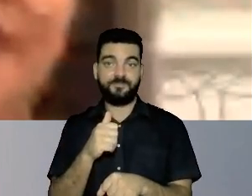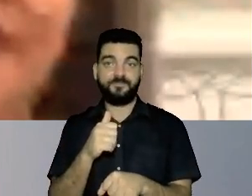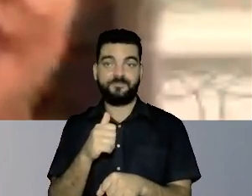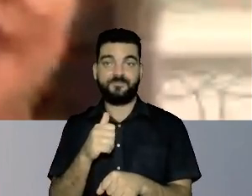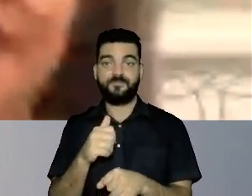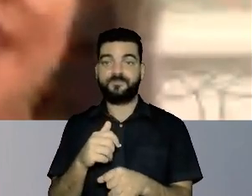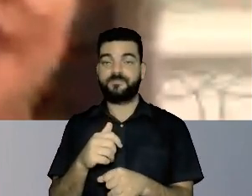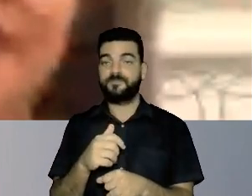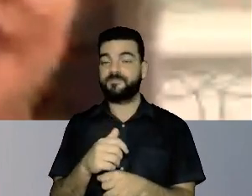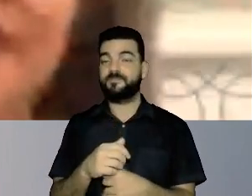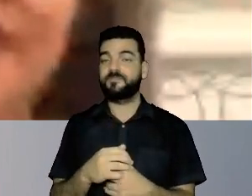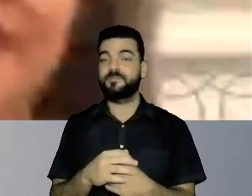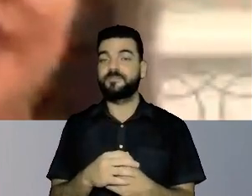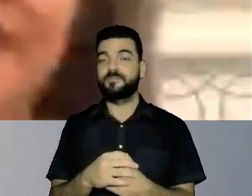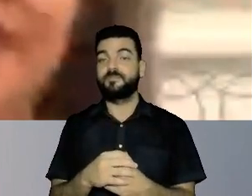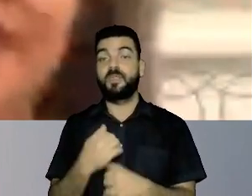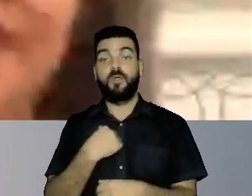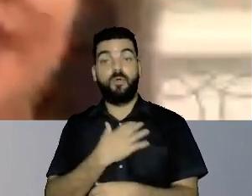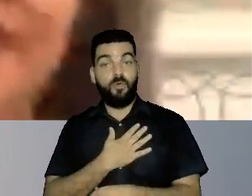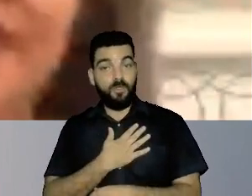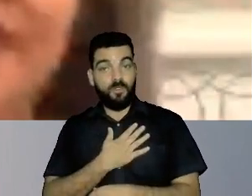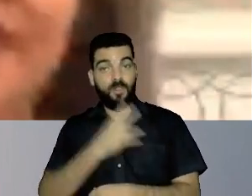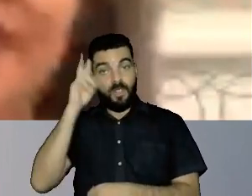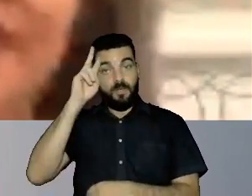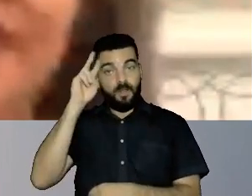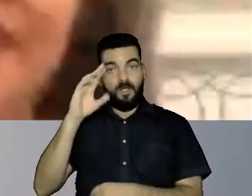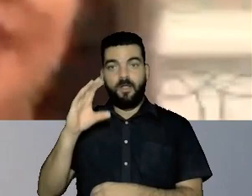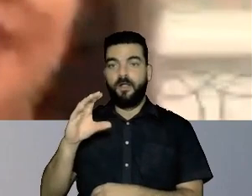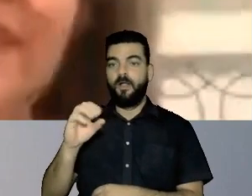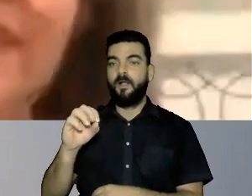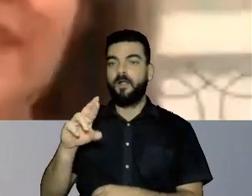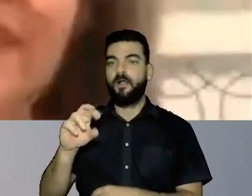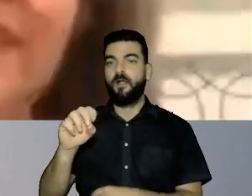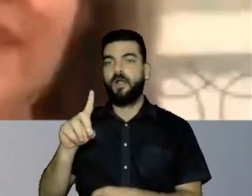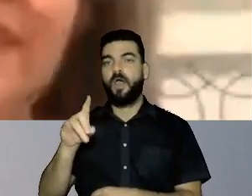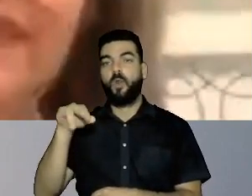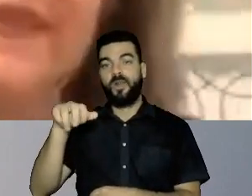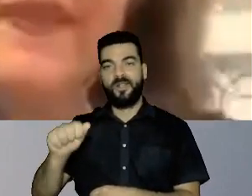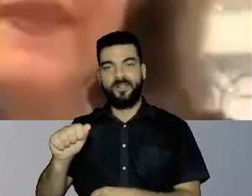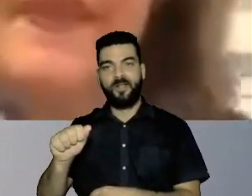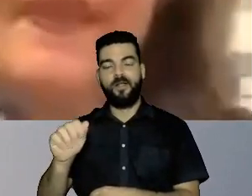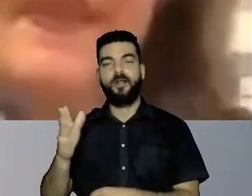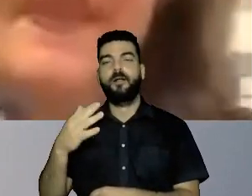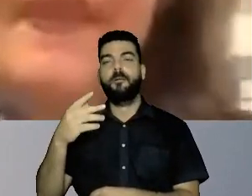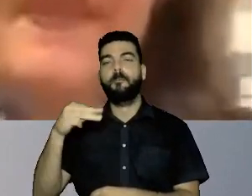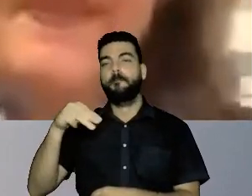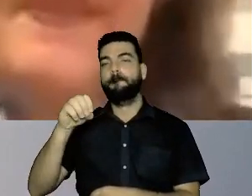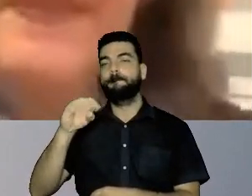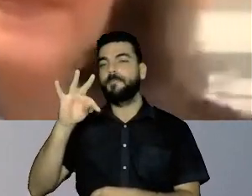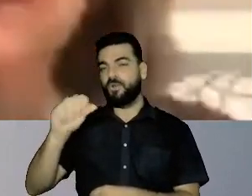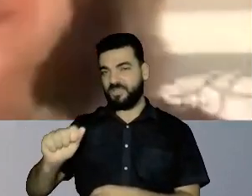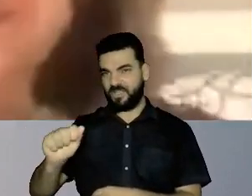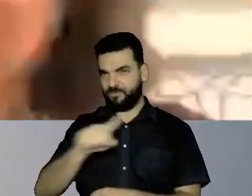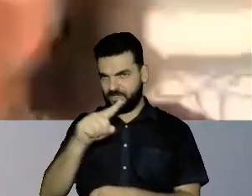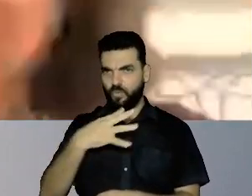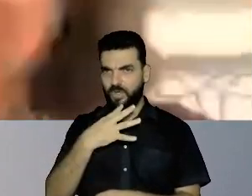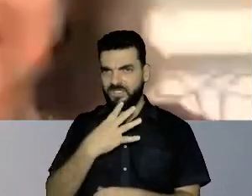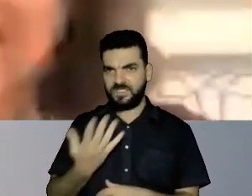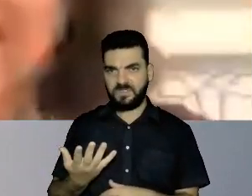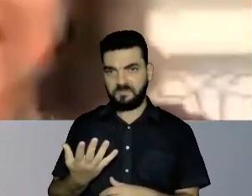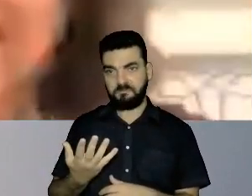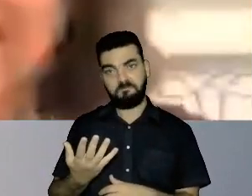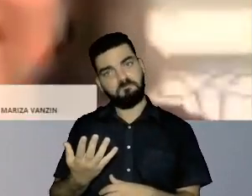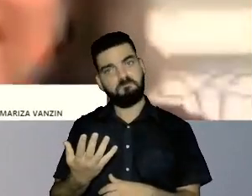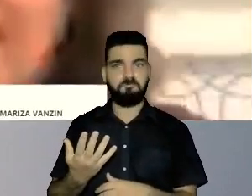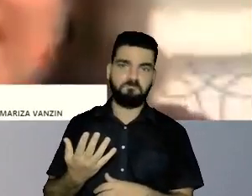dos espaços de legitimação da arte e a participação feminina no campo artístico. Eu sempre cito